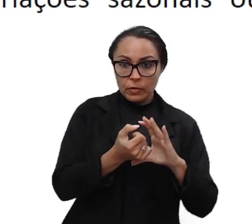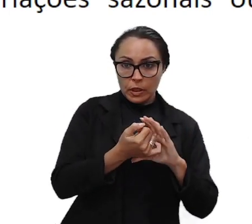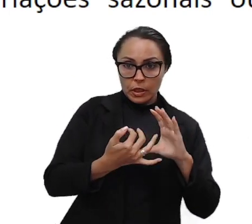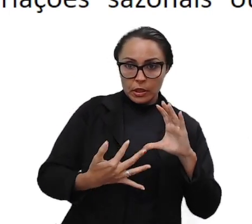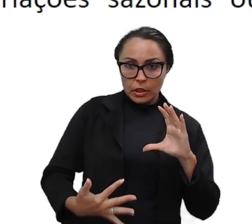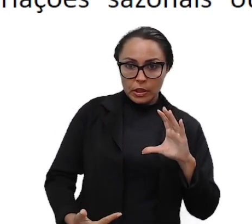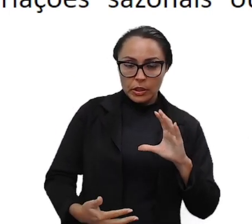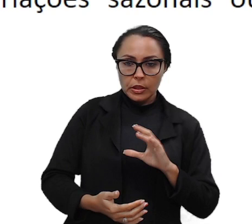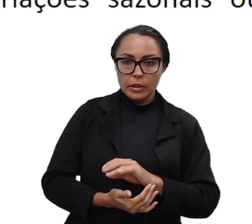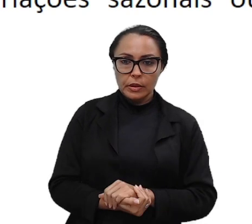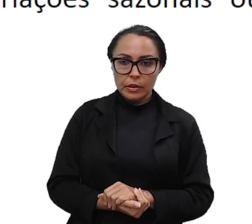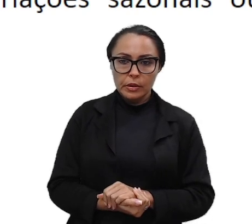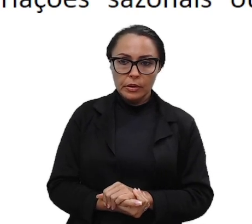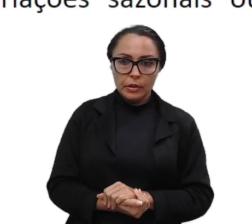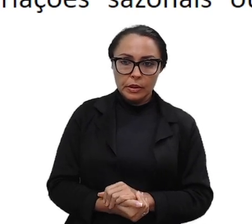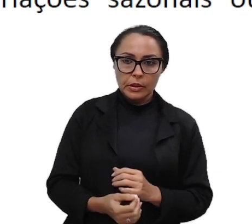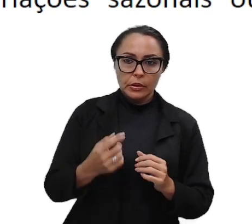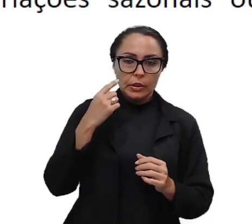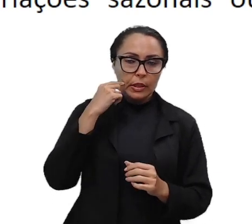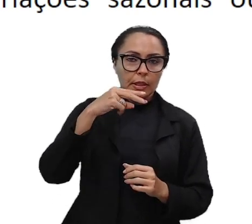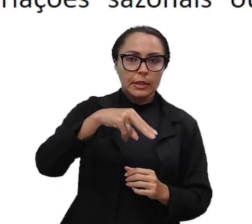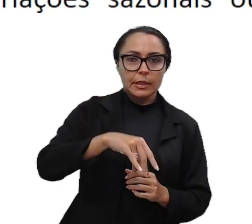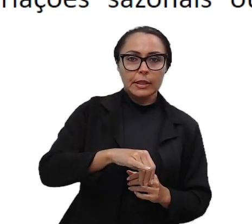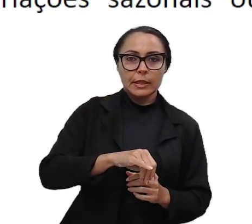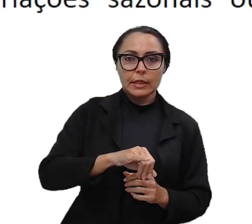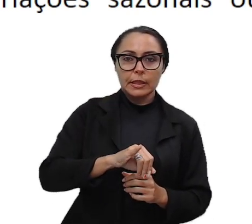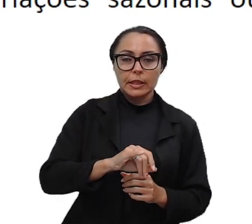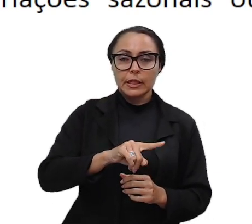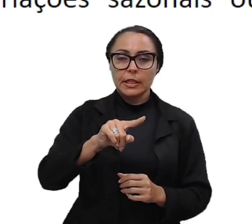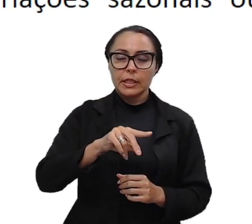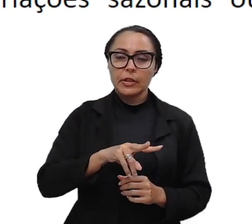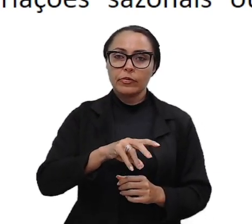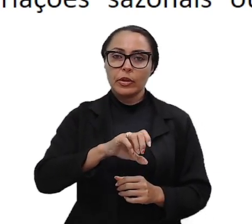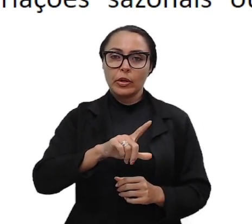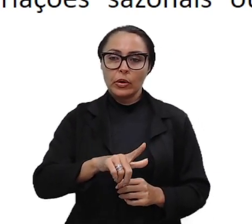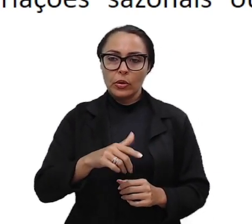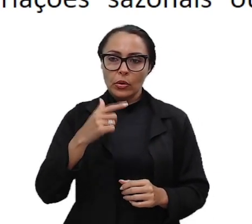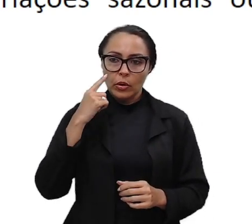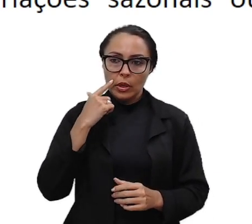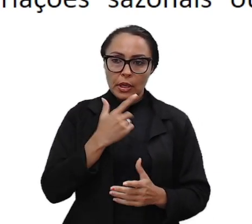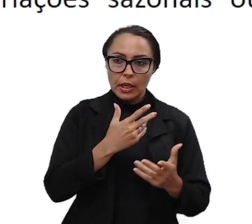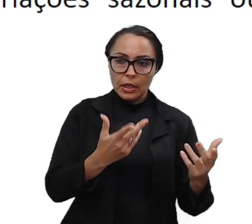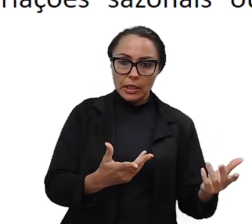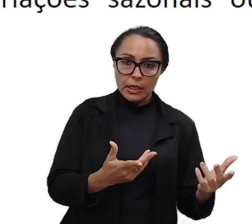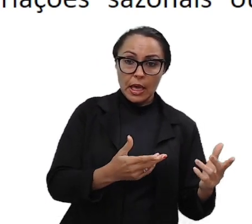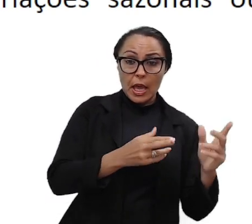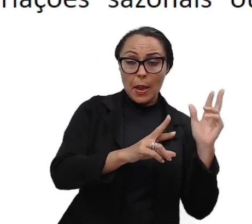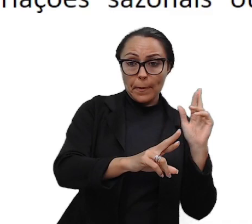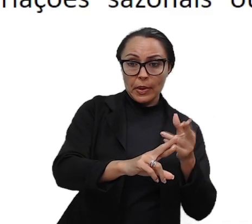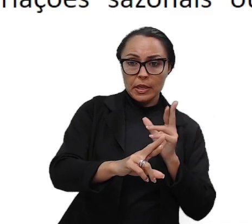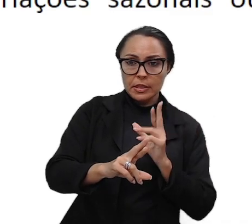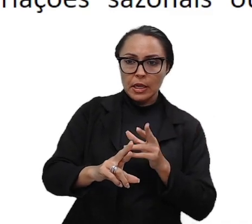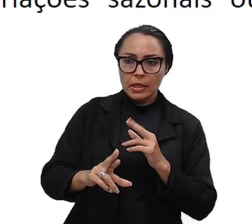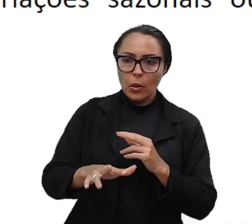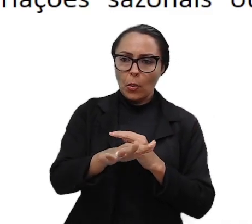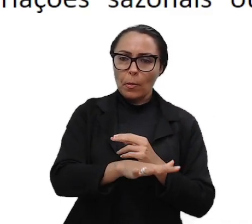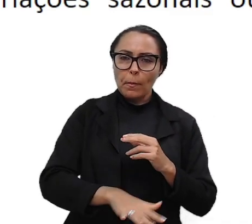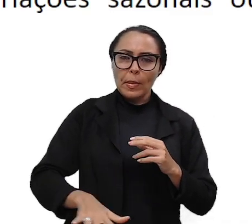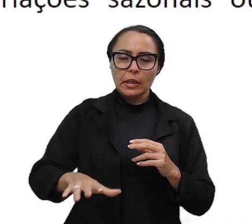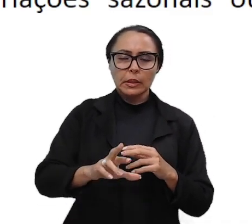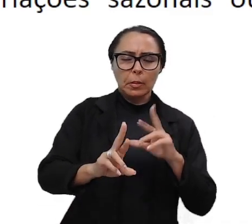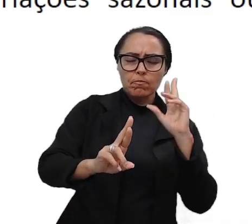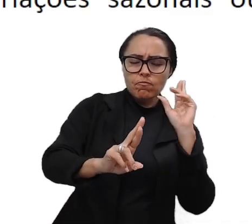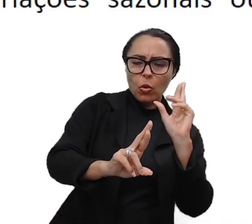características. Nível. O componente de nível em uma série temporal de demanda representa um patamar ou ponto